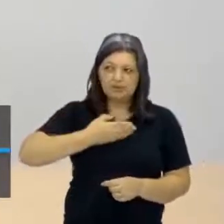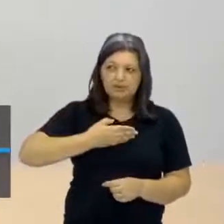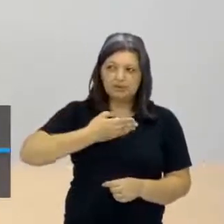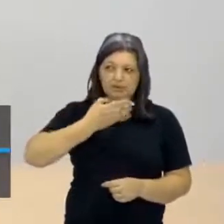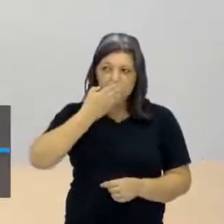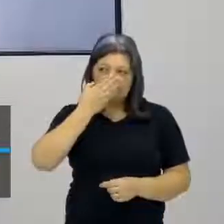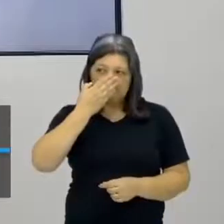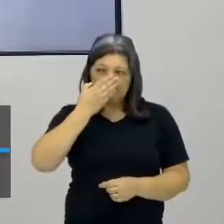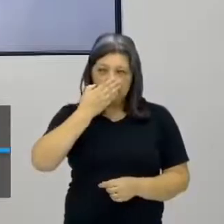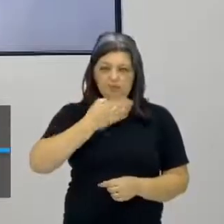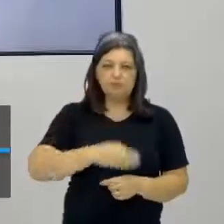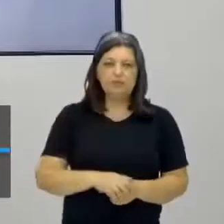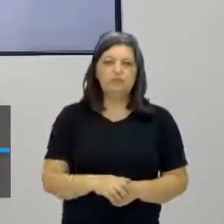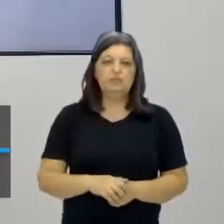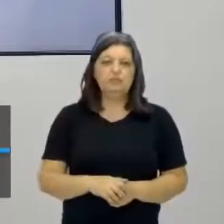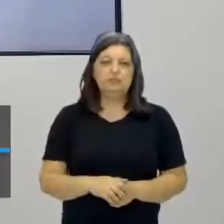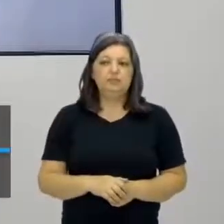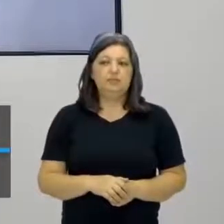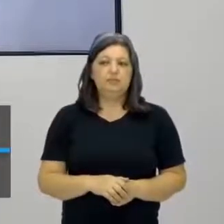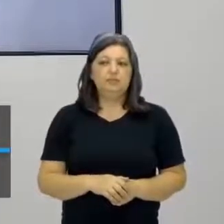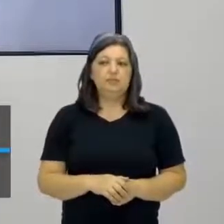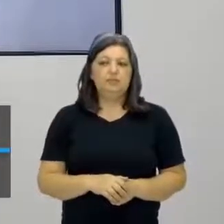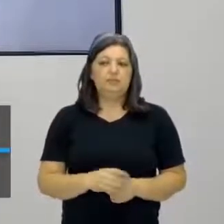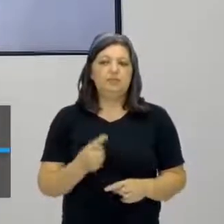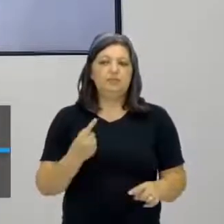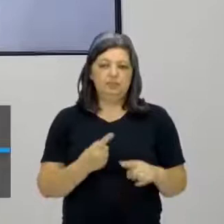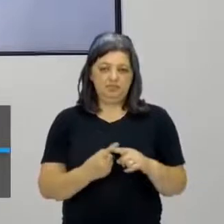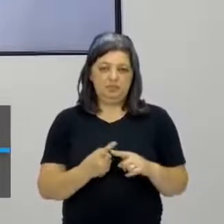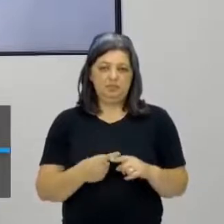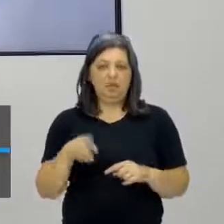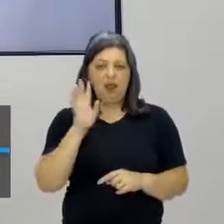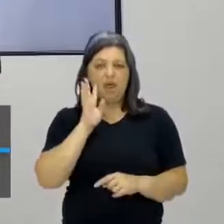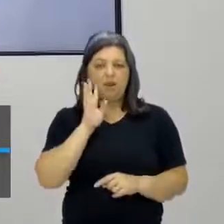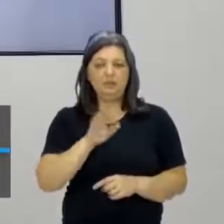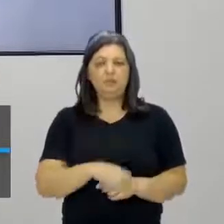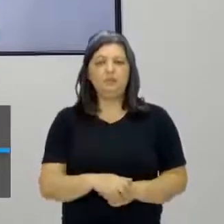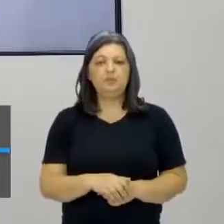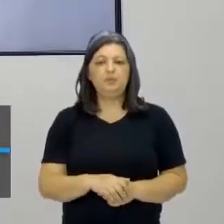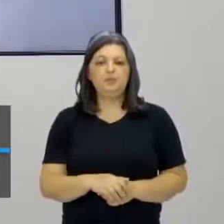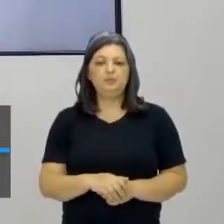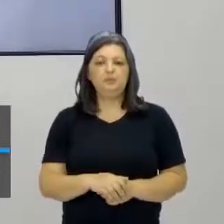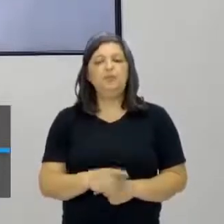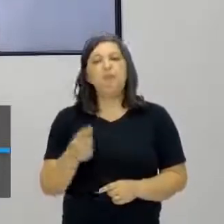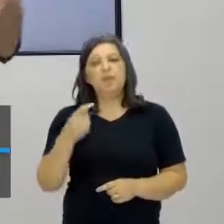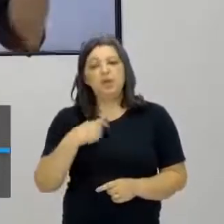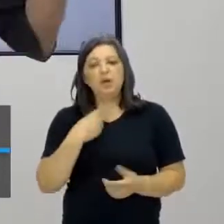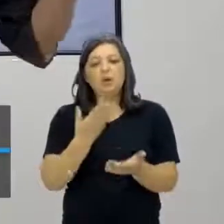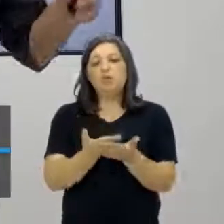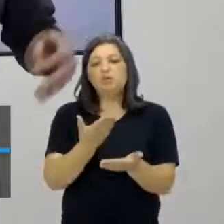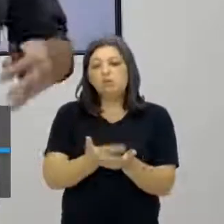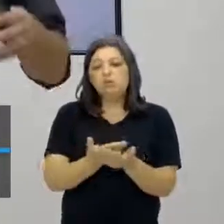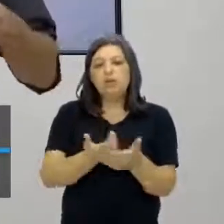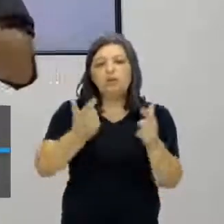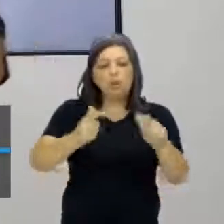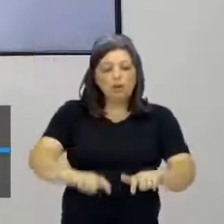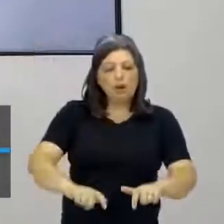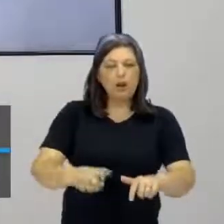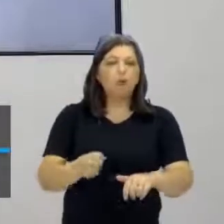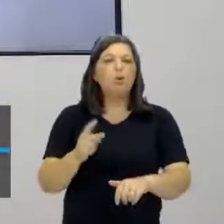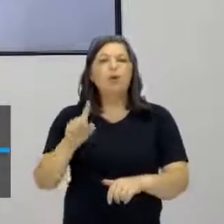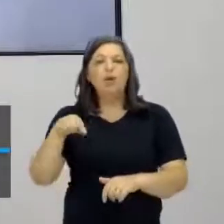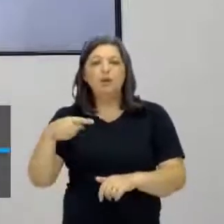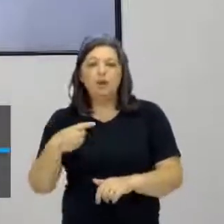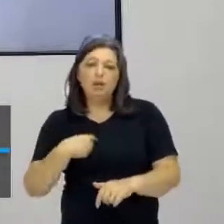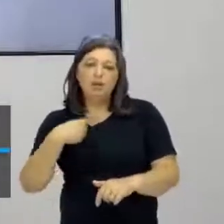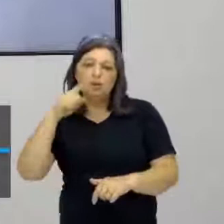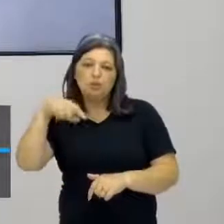travesseiro. Isso, tem um meme do Senhor Incrível, que eu acho muito legal, que é assim, eu estudando em tal lugar, eu depois da prova, né?